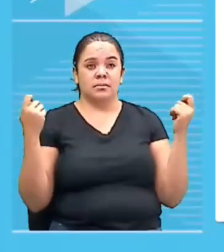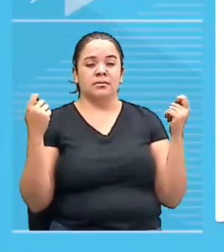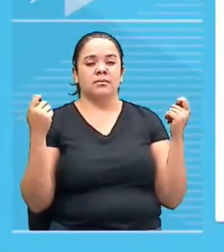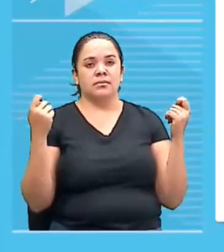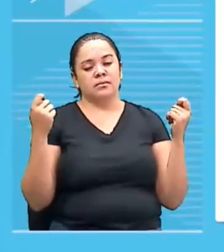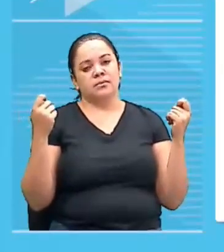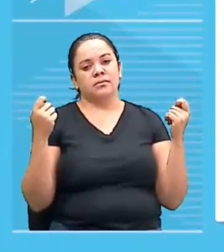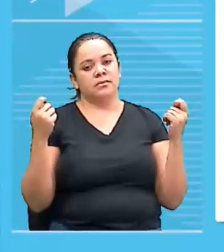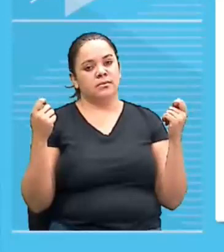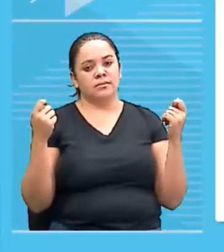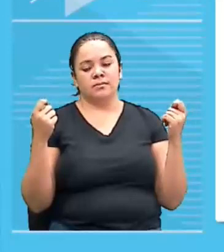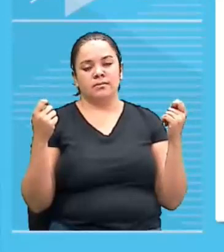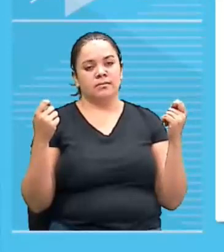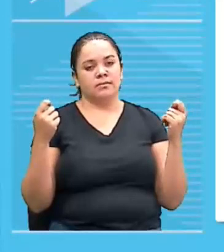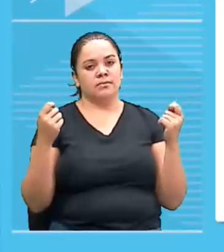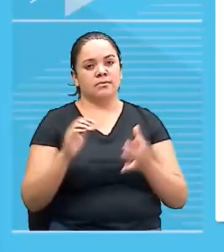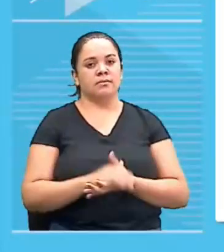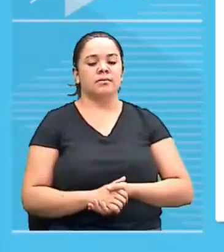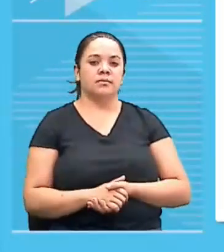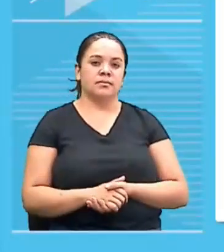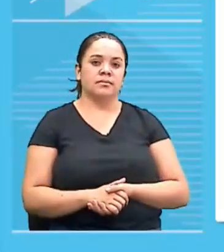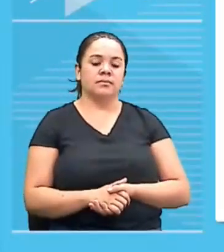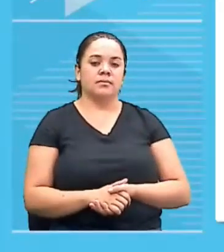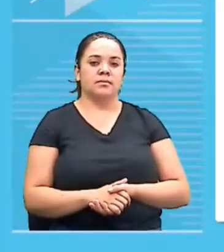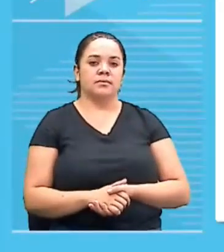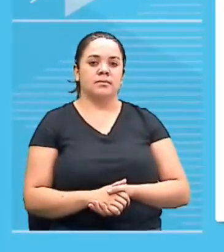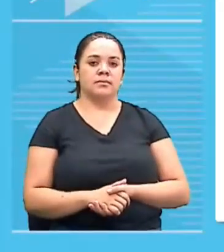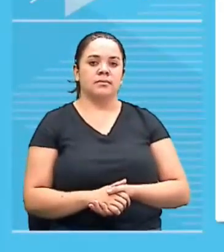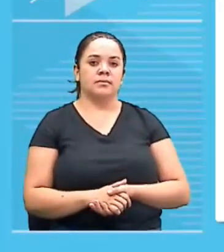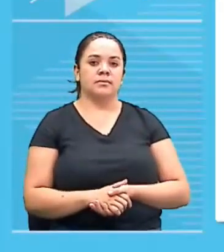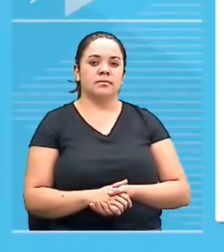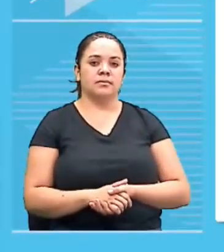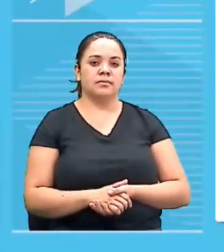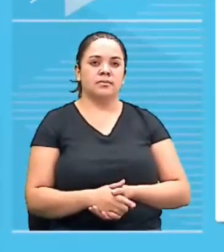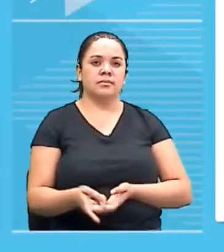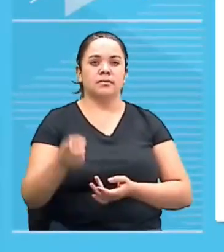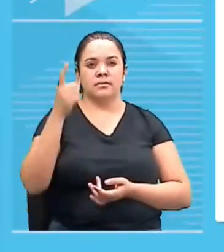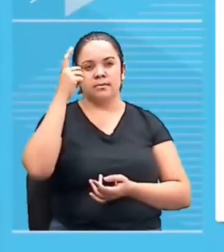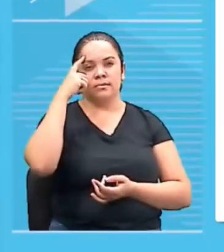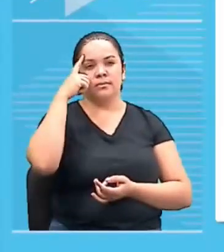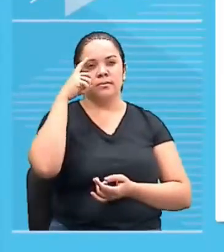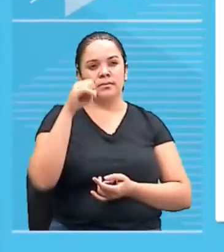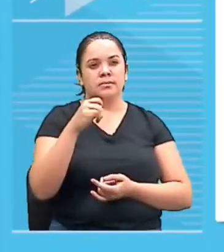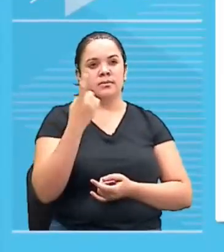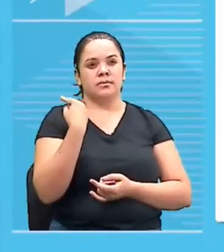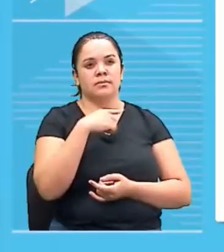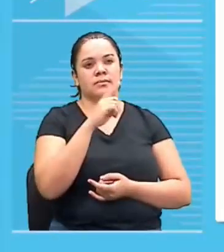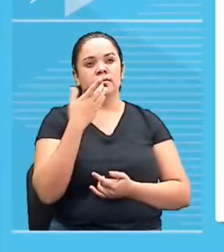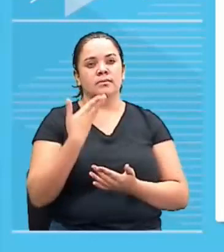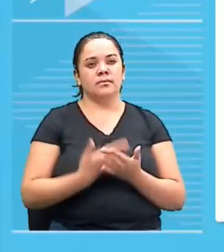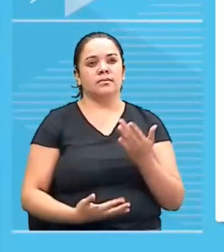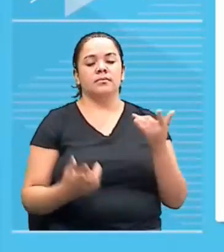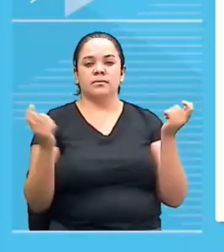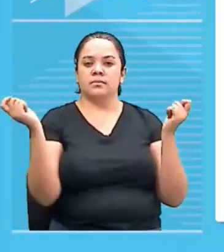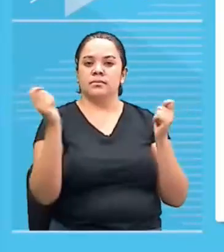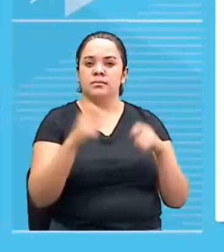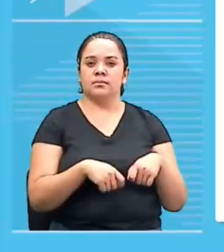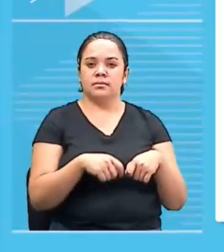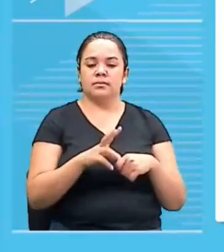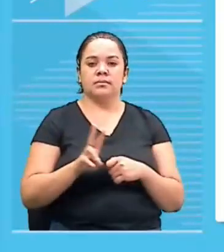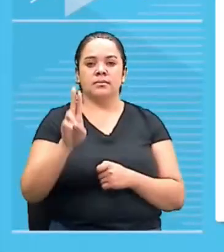certo? Não dá mais. Imaginem aí se nós perdêssemos a possibilidade